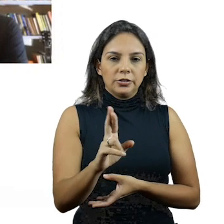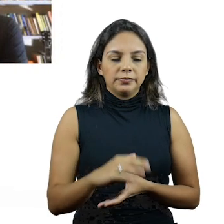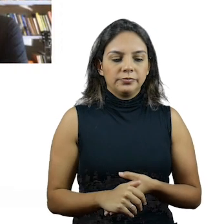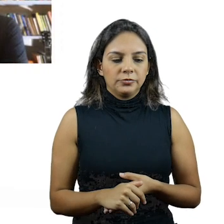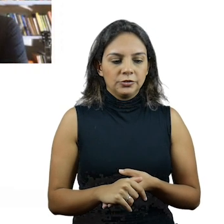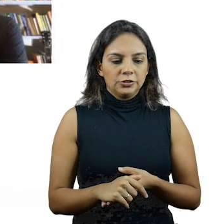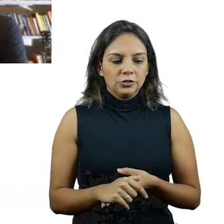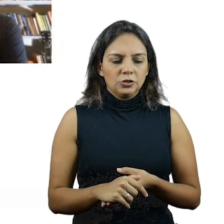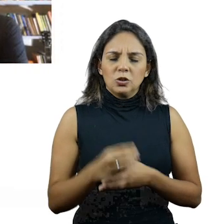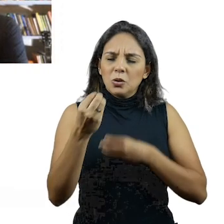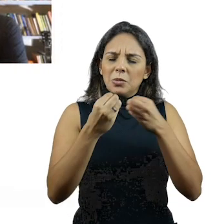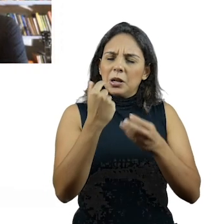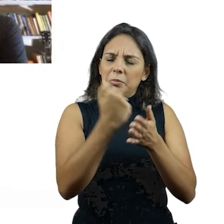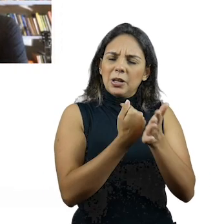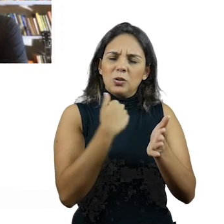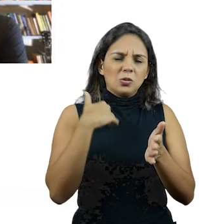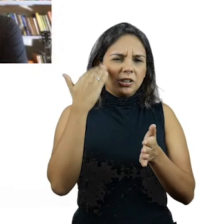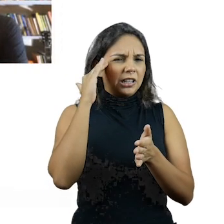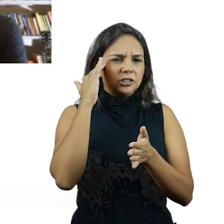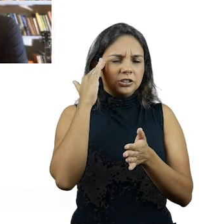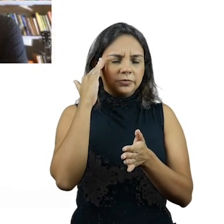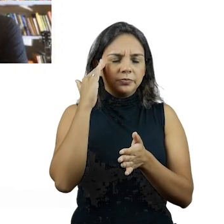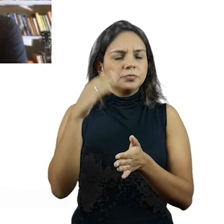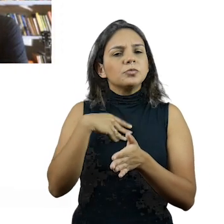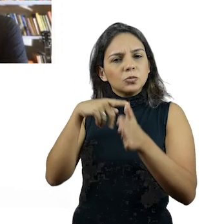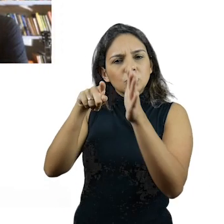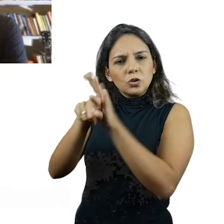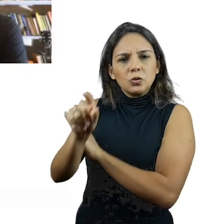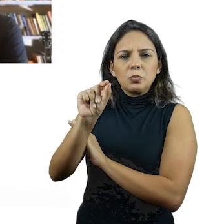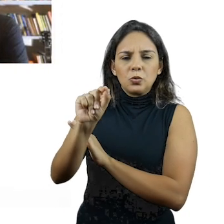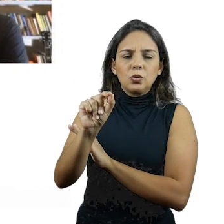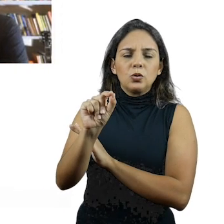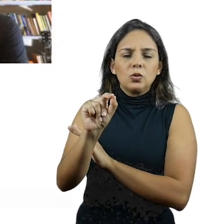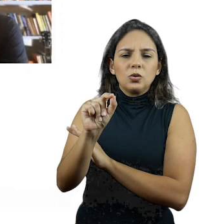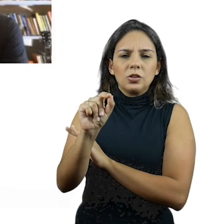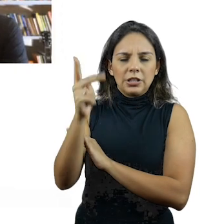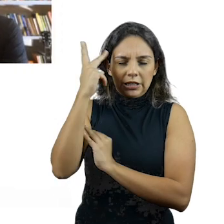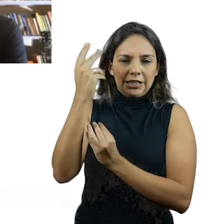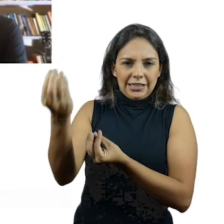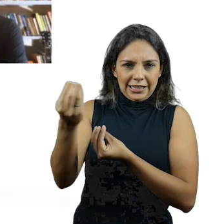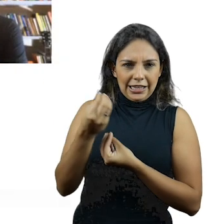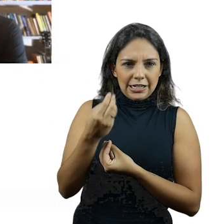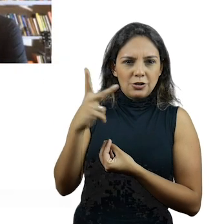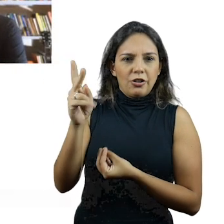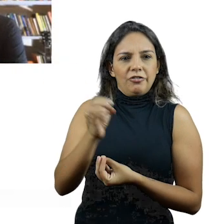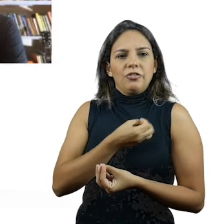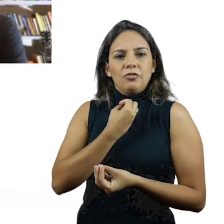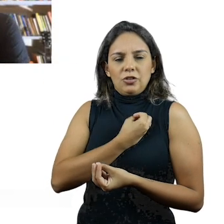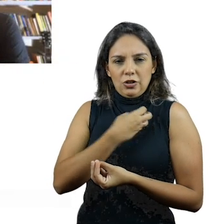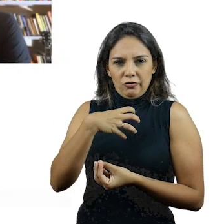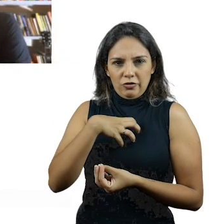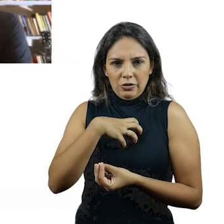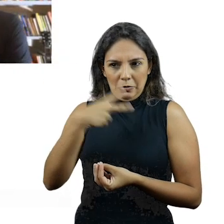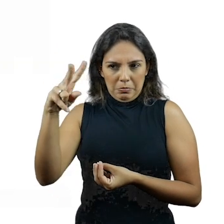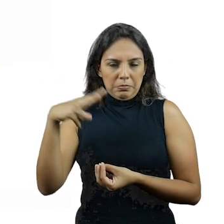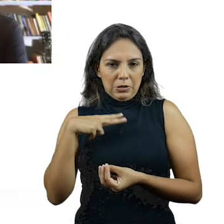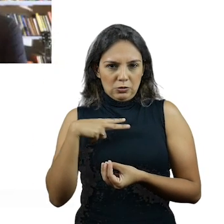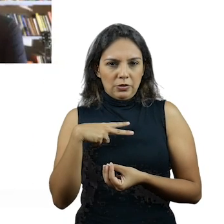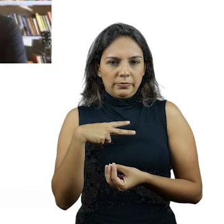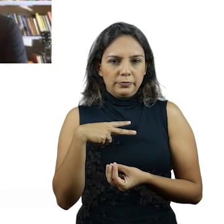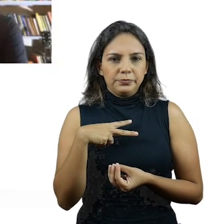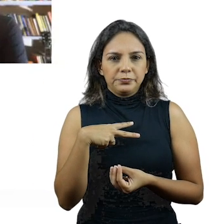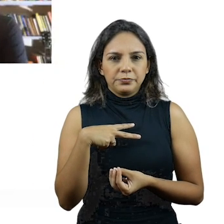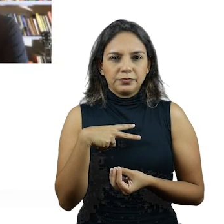Como é que é a pergunta? Desculpa, deu uma falhadinha aí. A pergunta é um pouco para trazer o seu sentimento pessoal e,